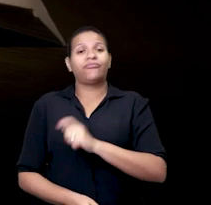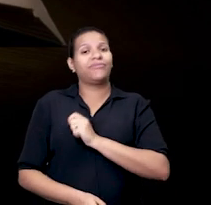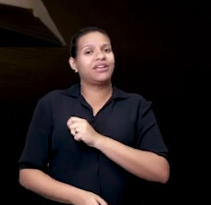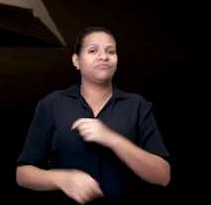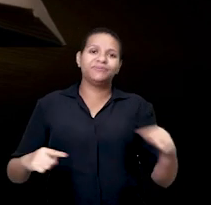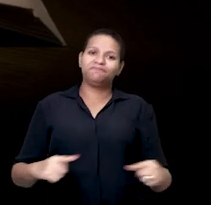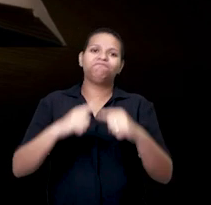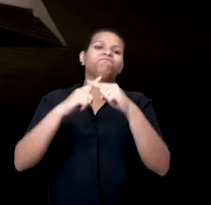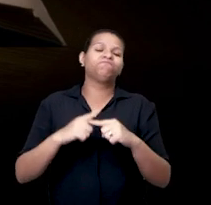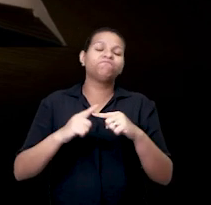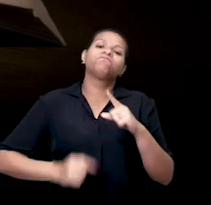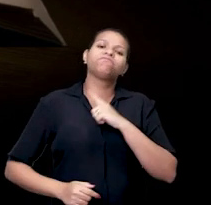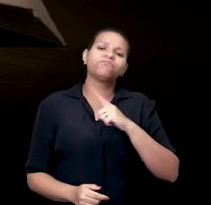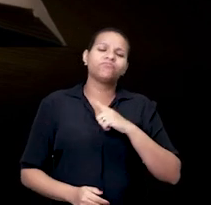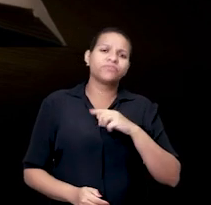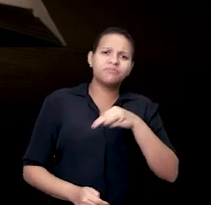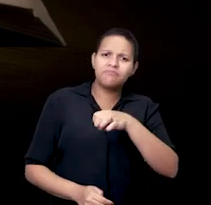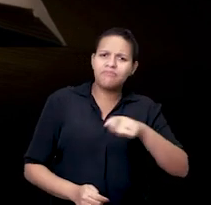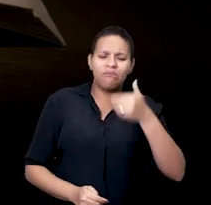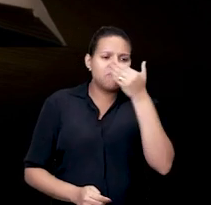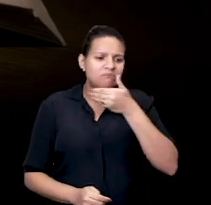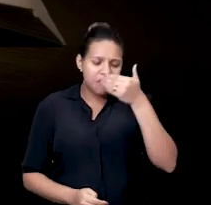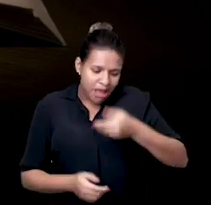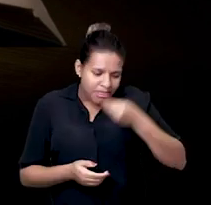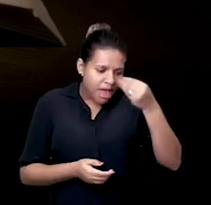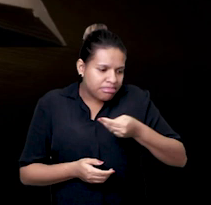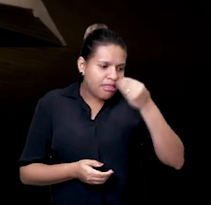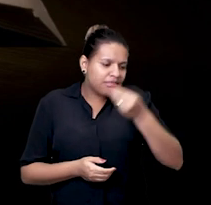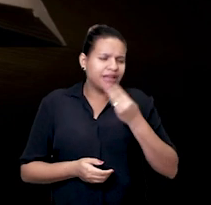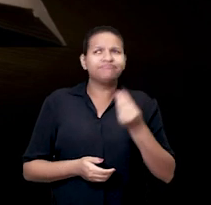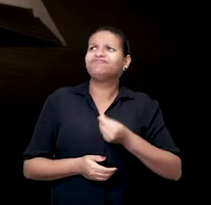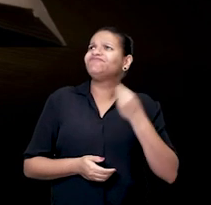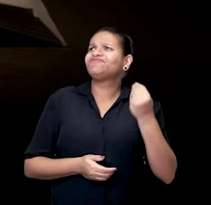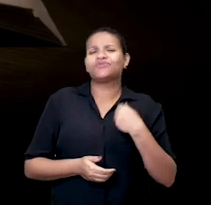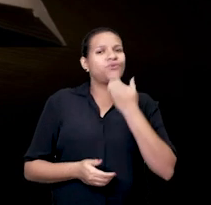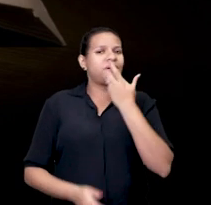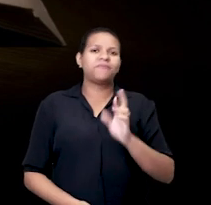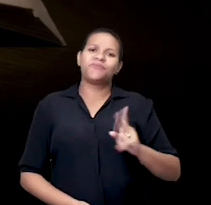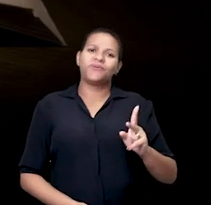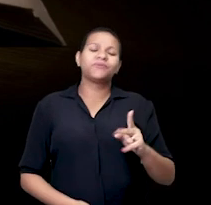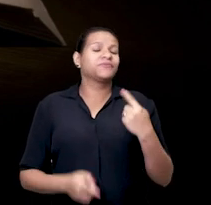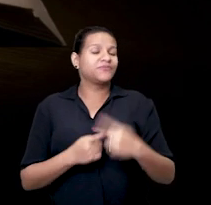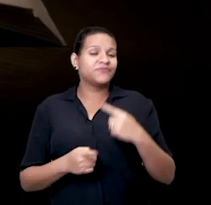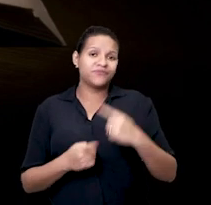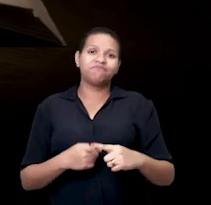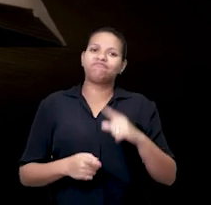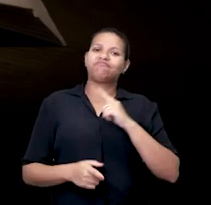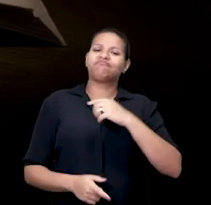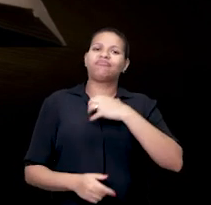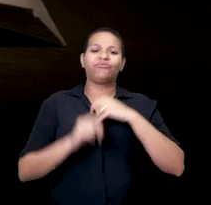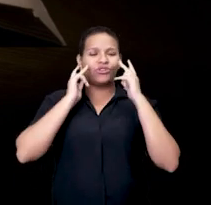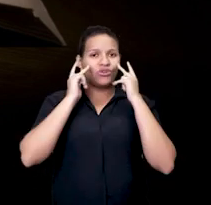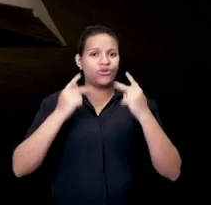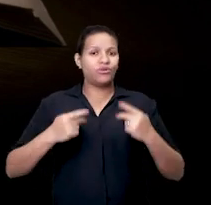de moderação nas palavras elogiosas. Como uma cidade desmantelada, sem muralhas, tal é o homem